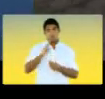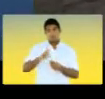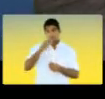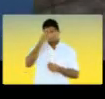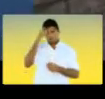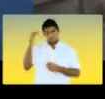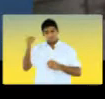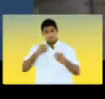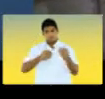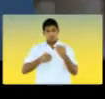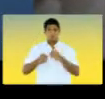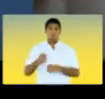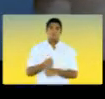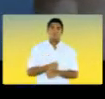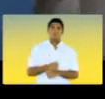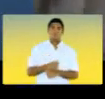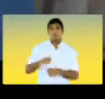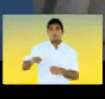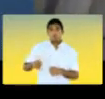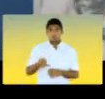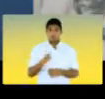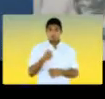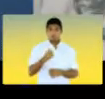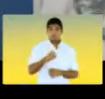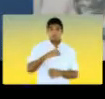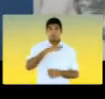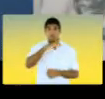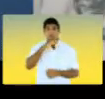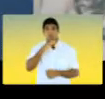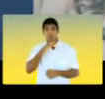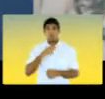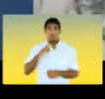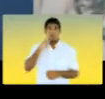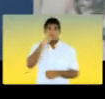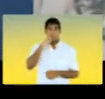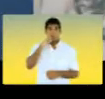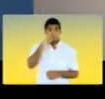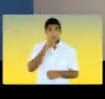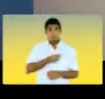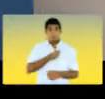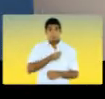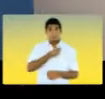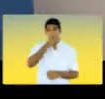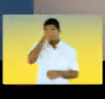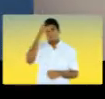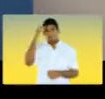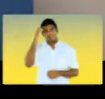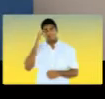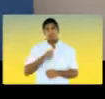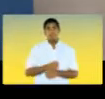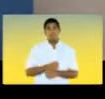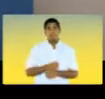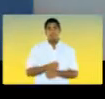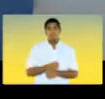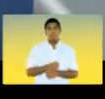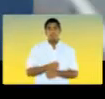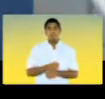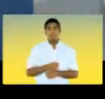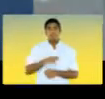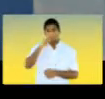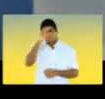menor condição de uso da população e funcionários. Instalações elétricas precárias, pondo em risco a vida das